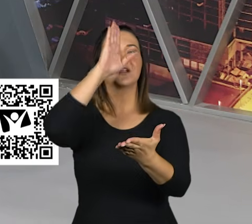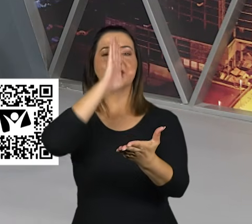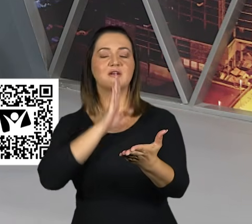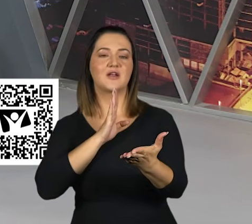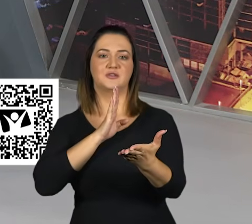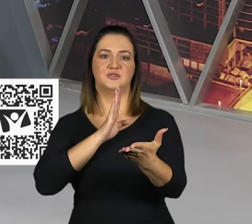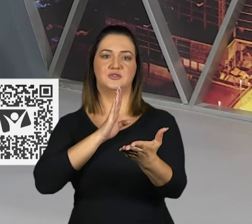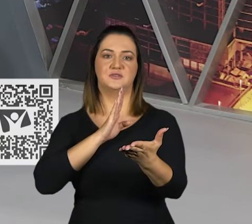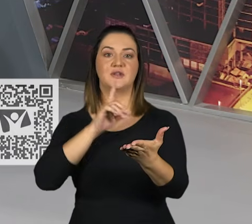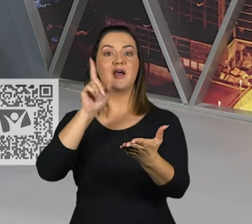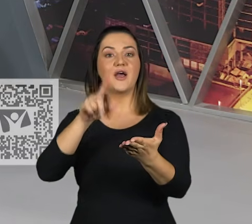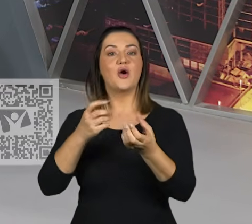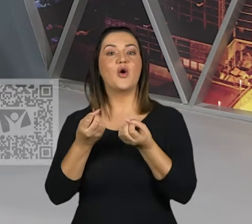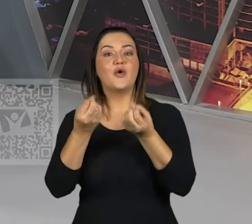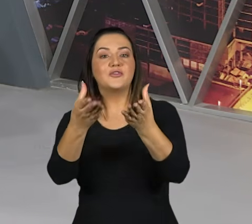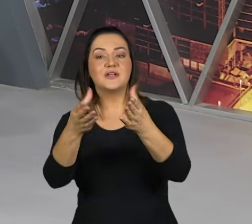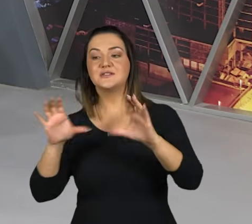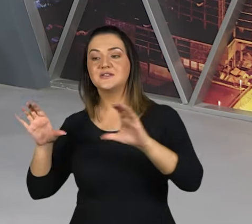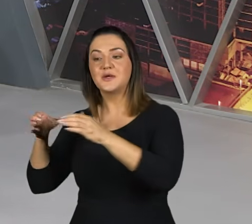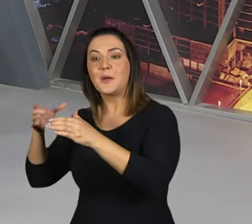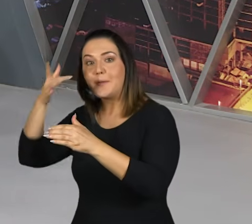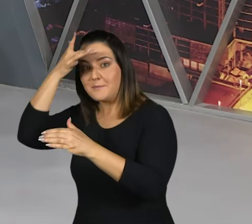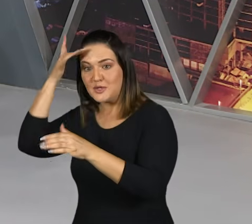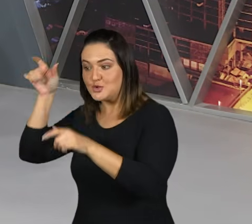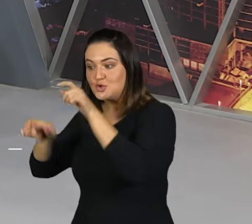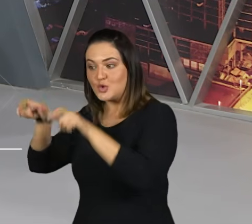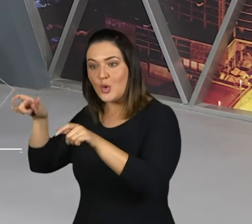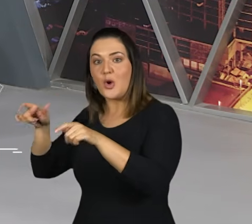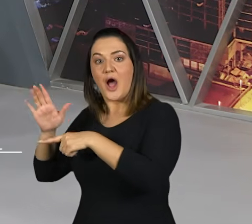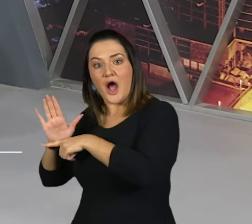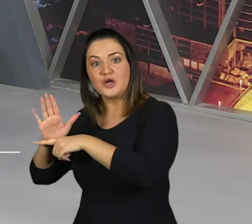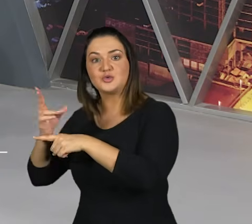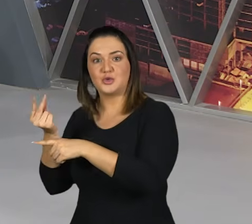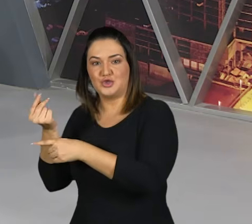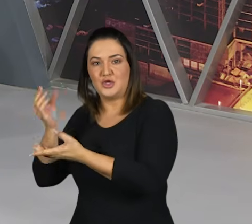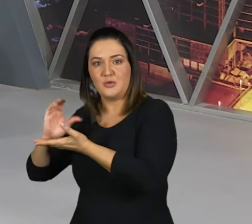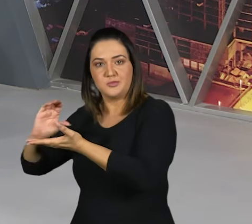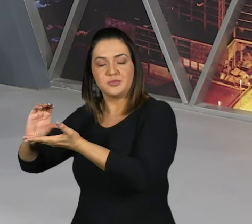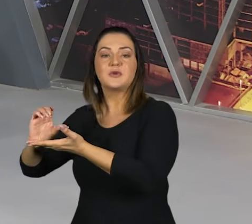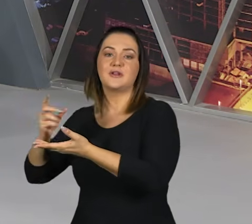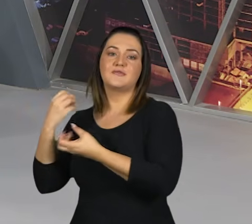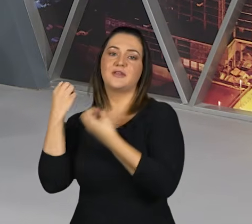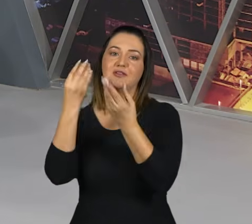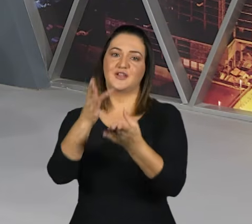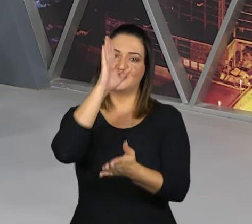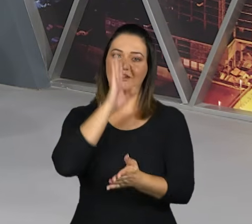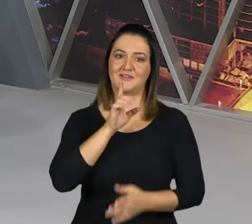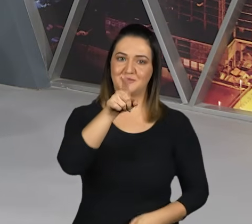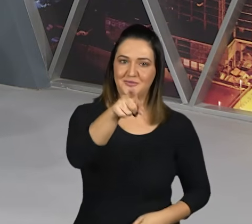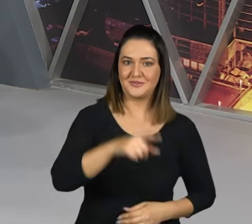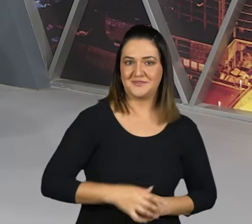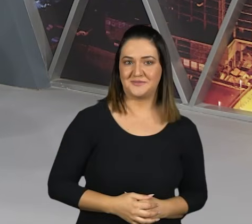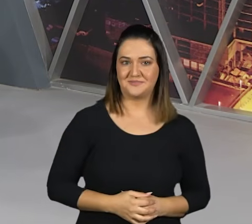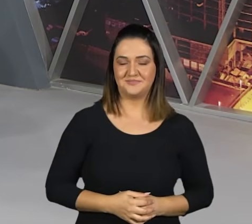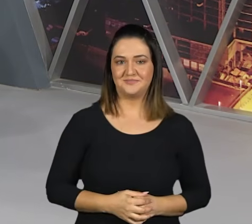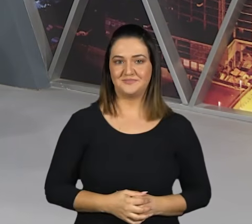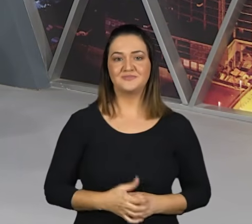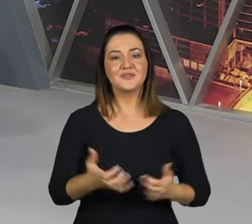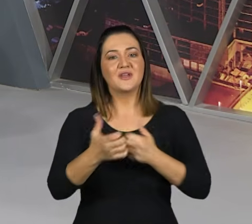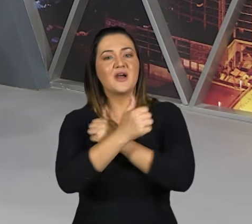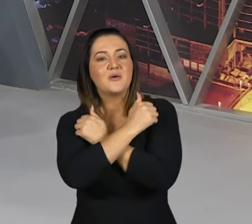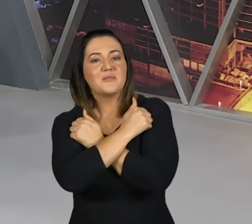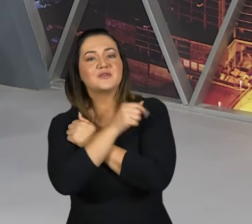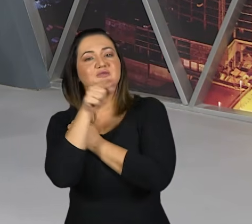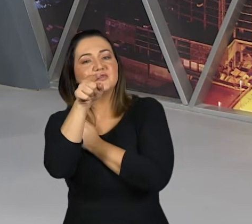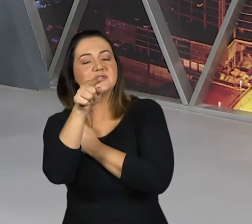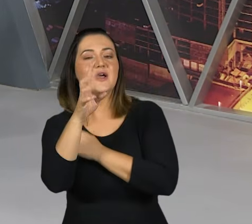É totalmente grátis. É um oferecimento dos Anjos da Esperança, certo? E eu quero aproveitar e mandar um abraço para